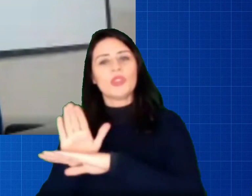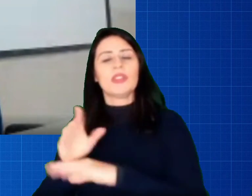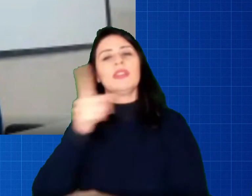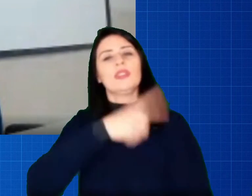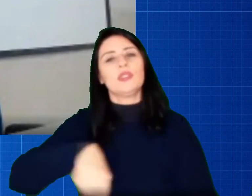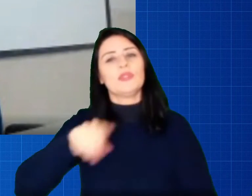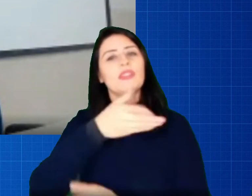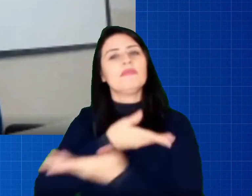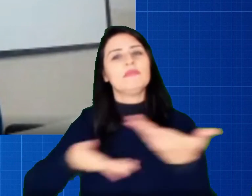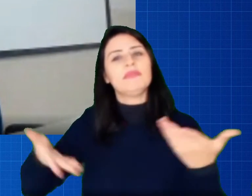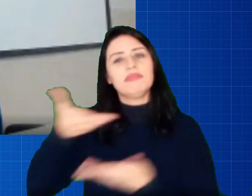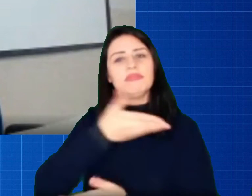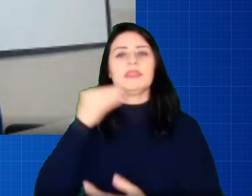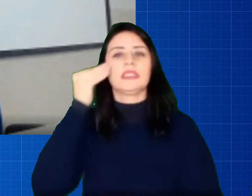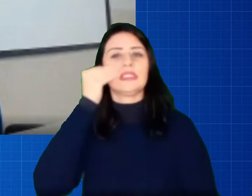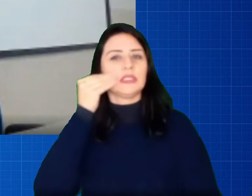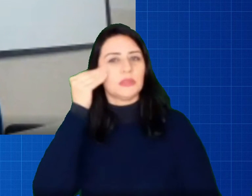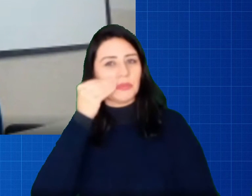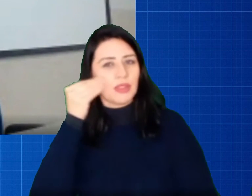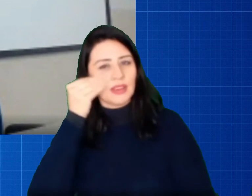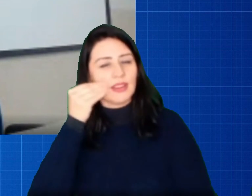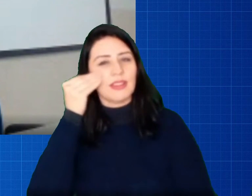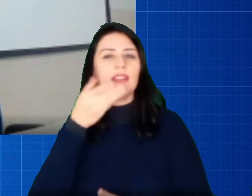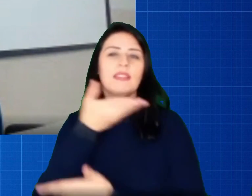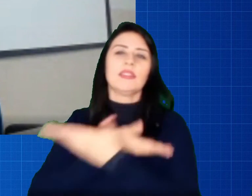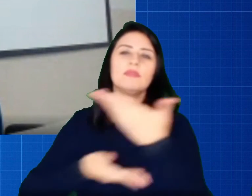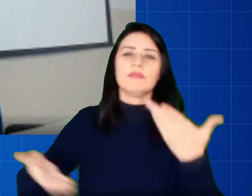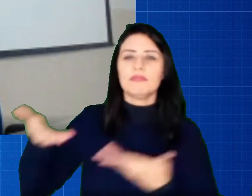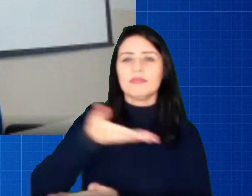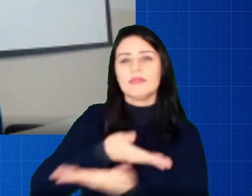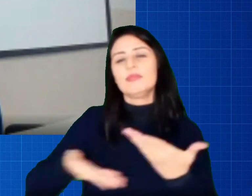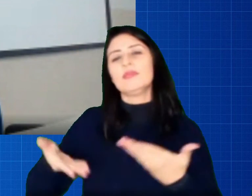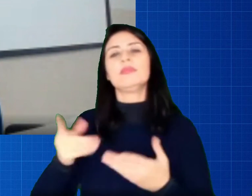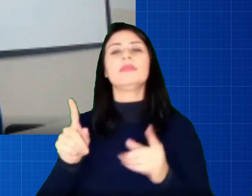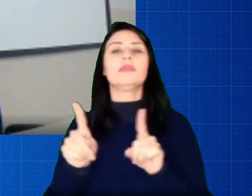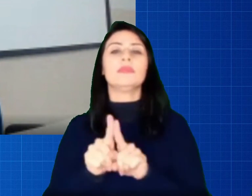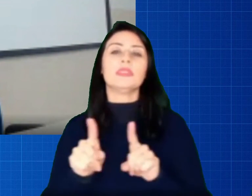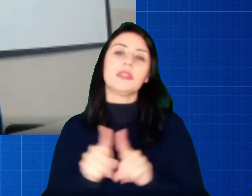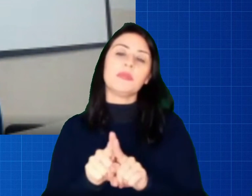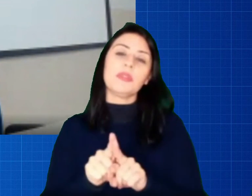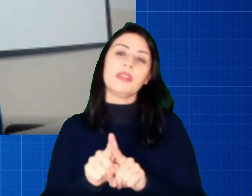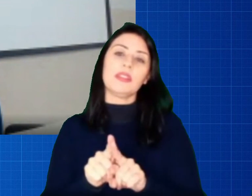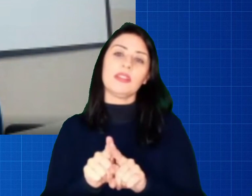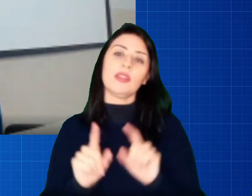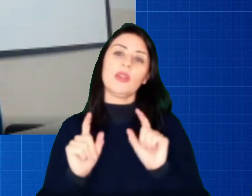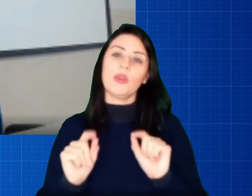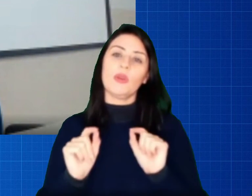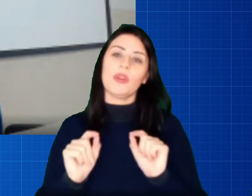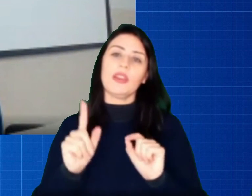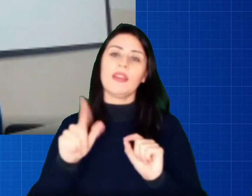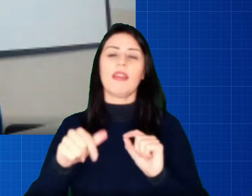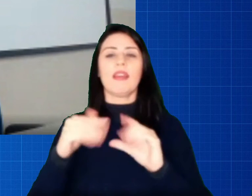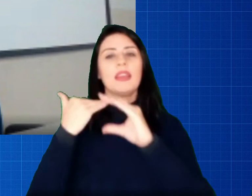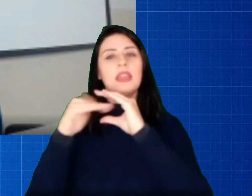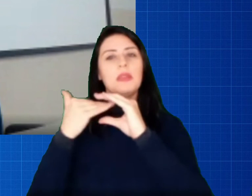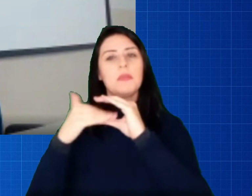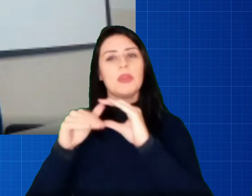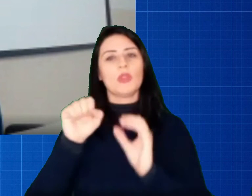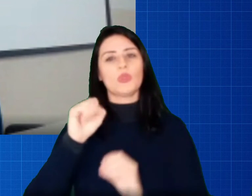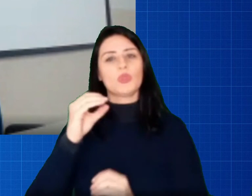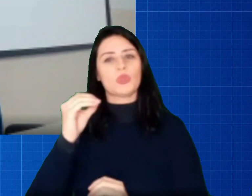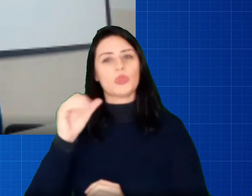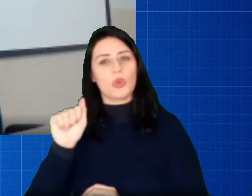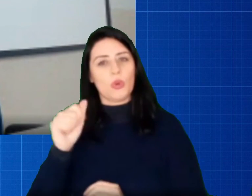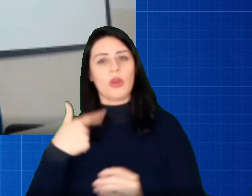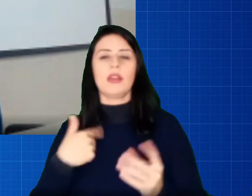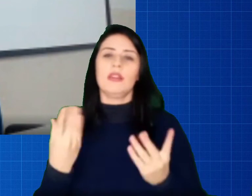estou sempre à disposição para estar ajudando, cooperando, fazendo trocas de experiência, porque é uma troca de experiência.